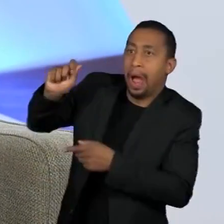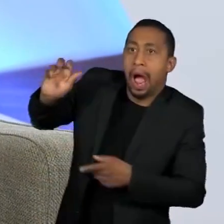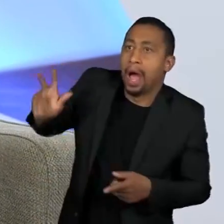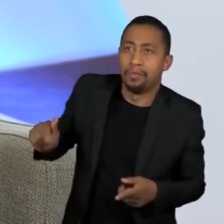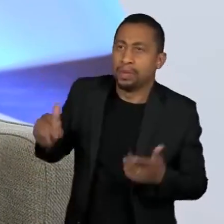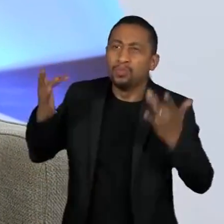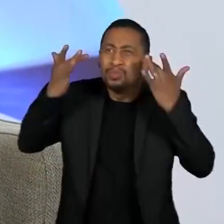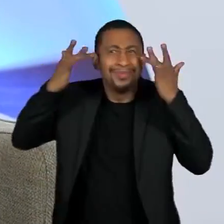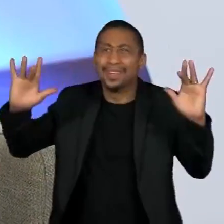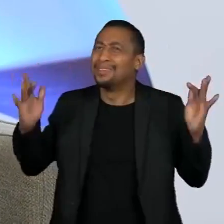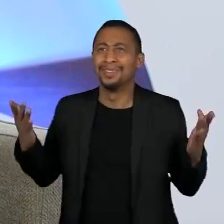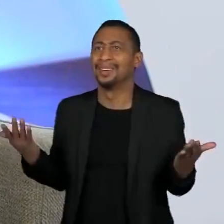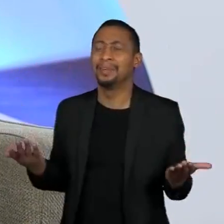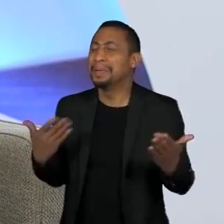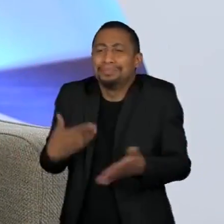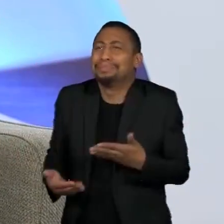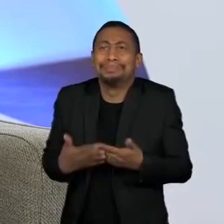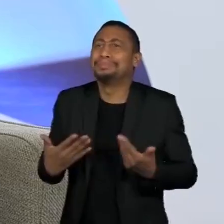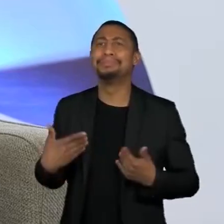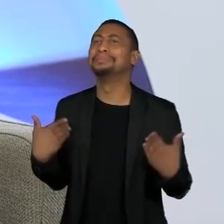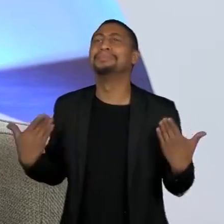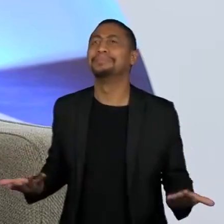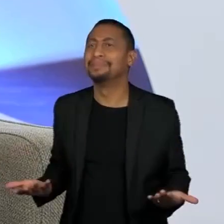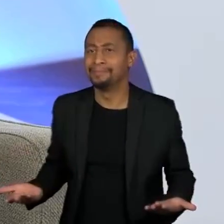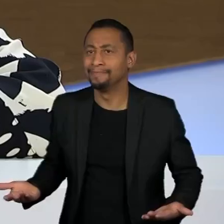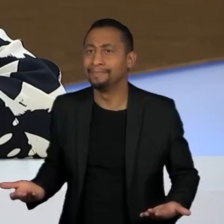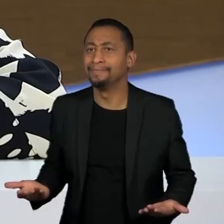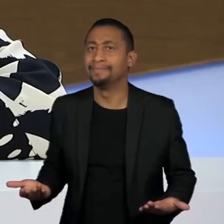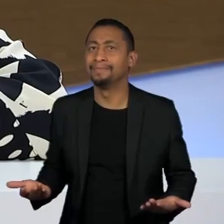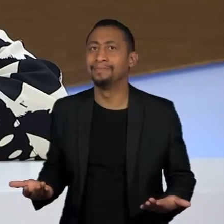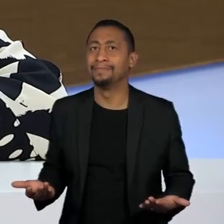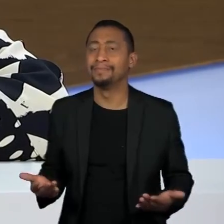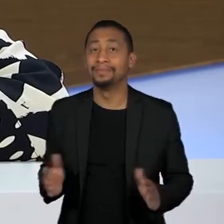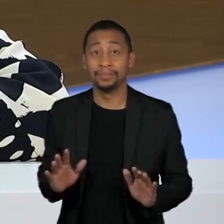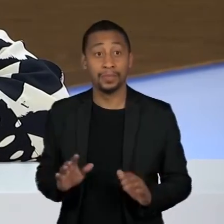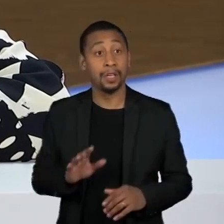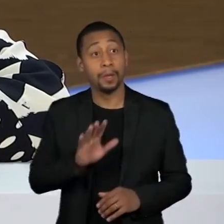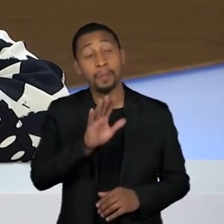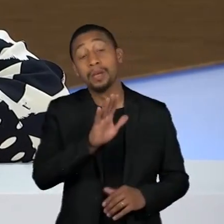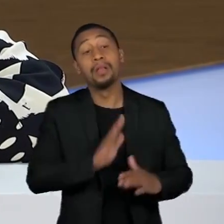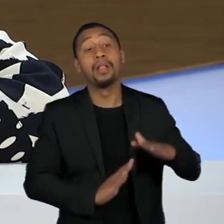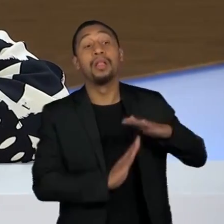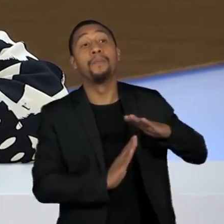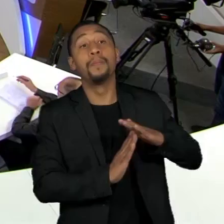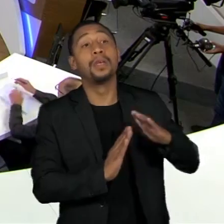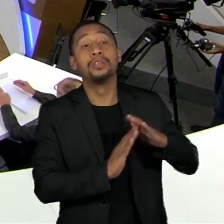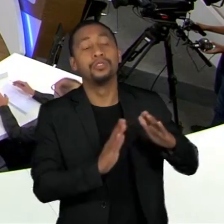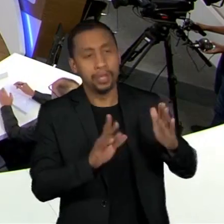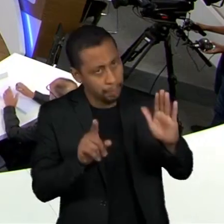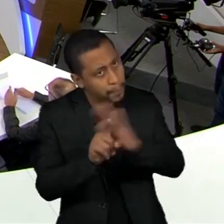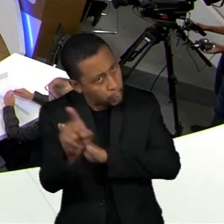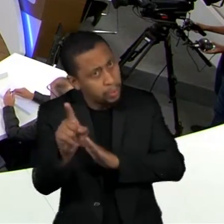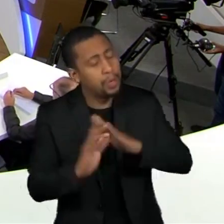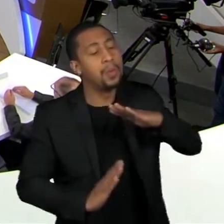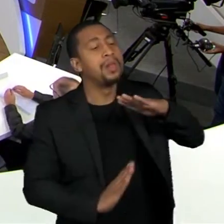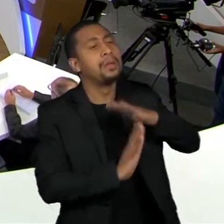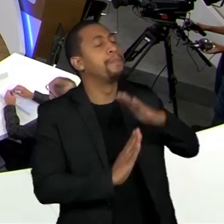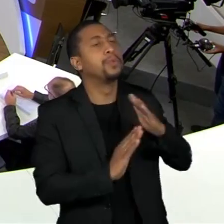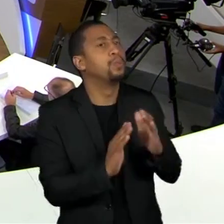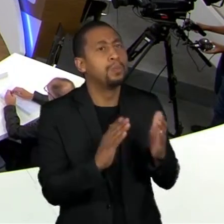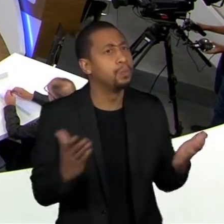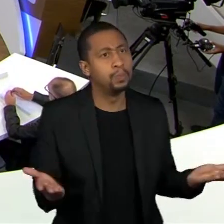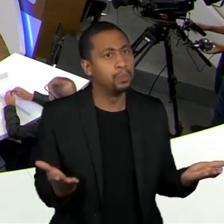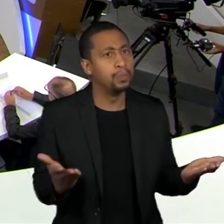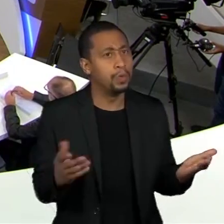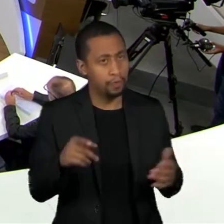não era meus amigos e daí eu nunca liguei para ele você acha que algumas